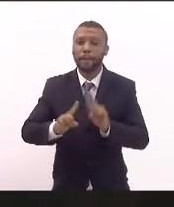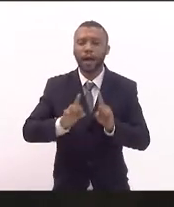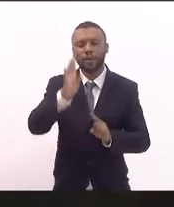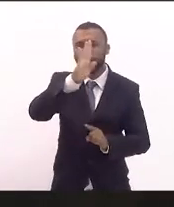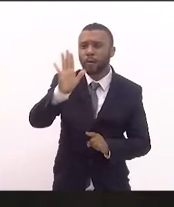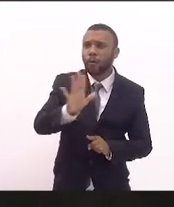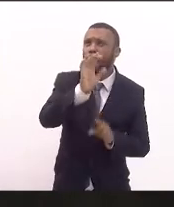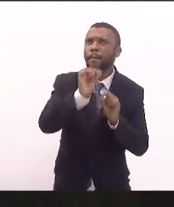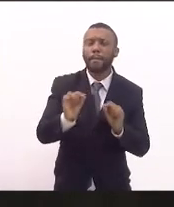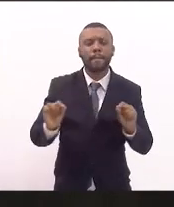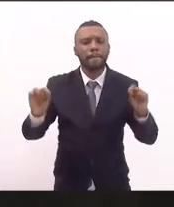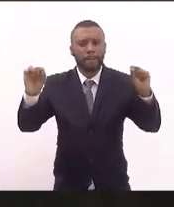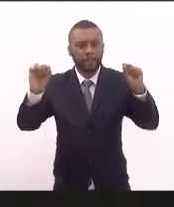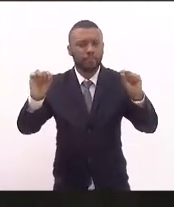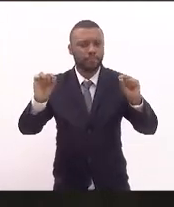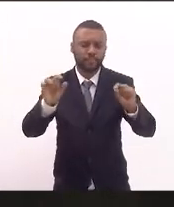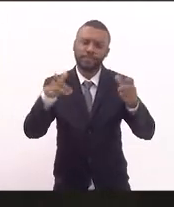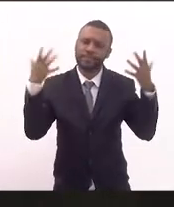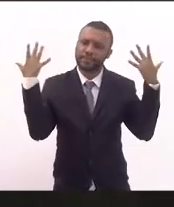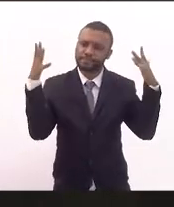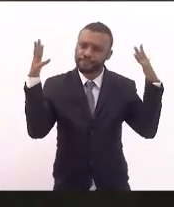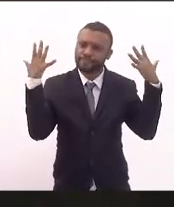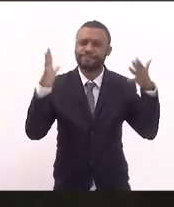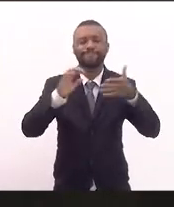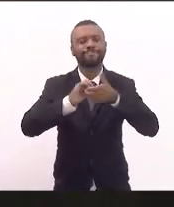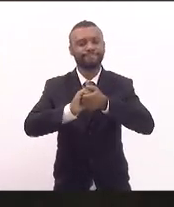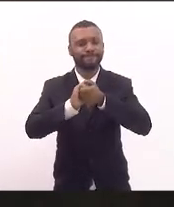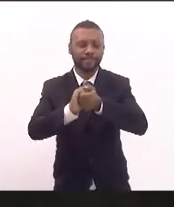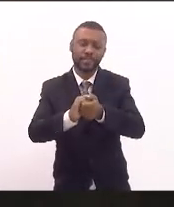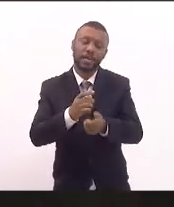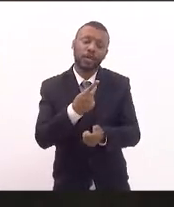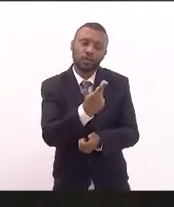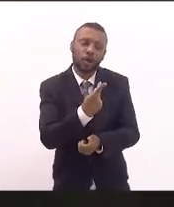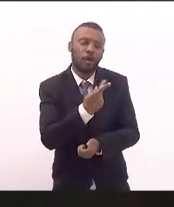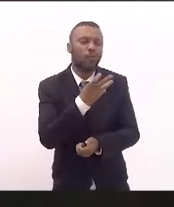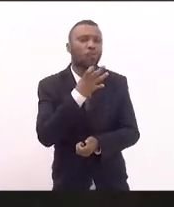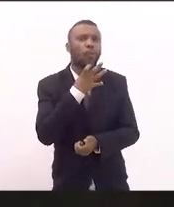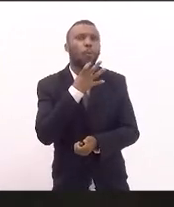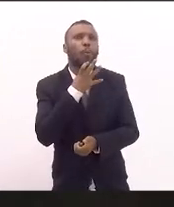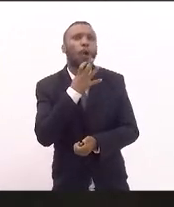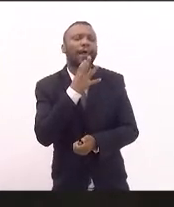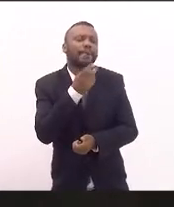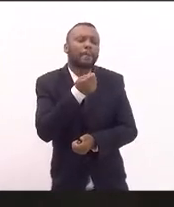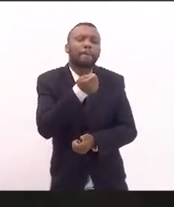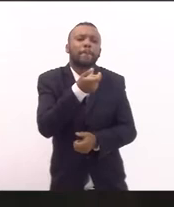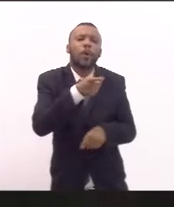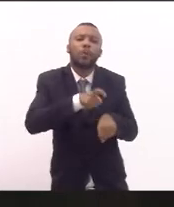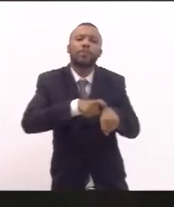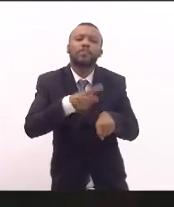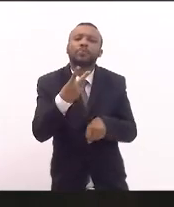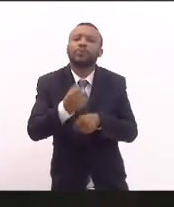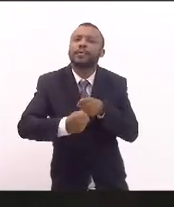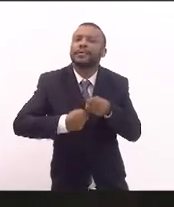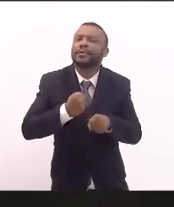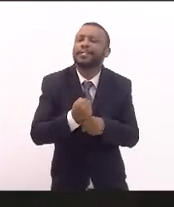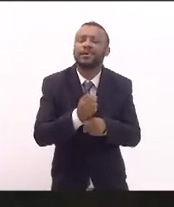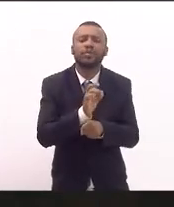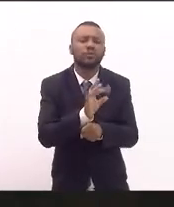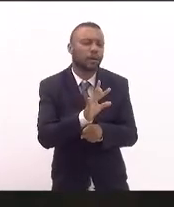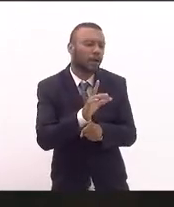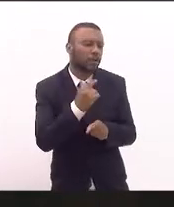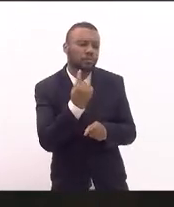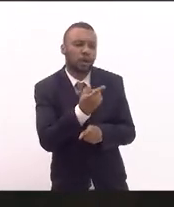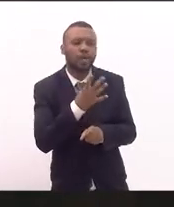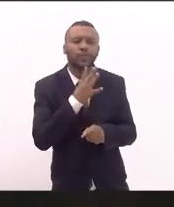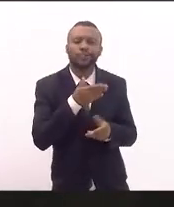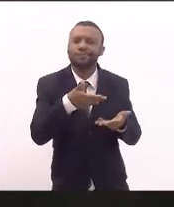parabéns. A gente, apesar de conhecermos pouco, em quase 2 anos, mas a